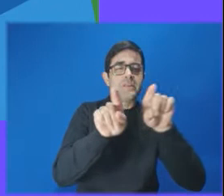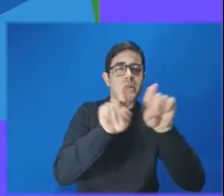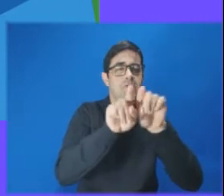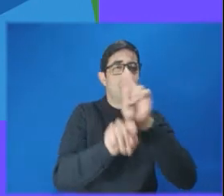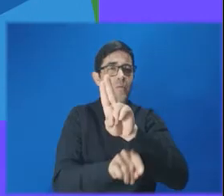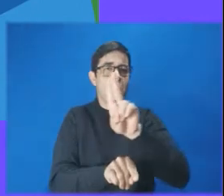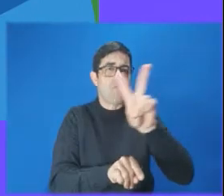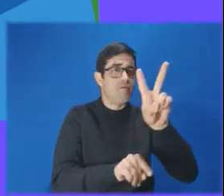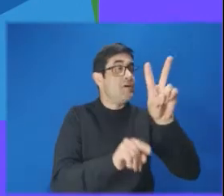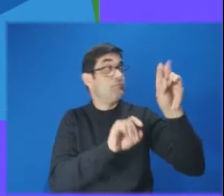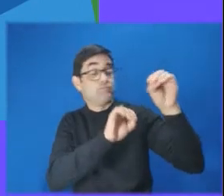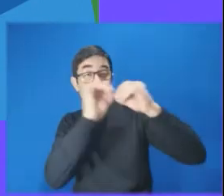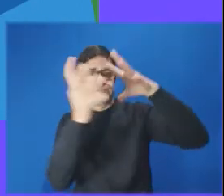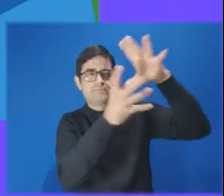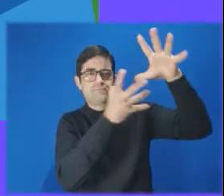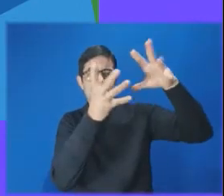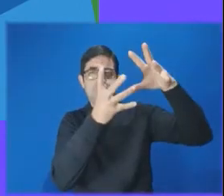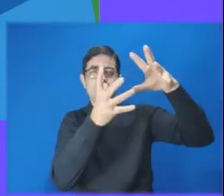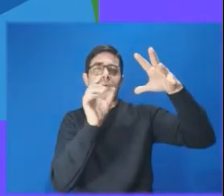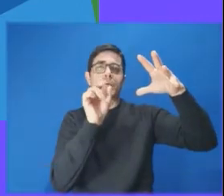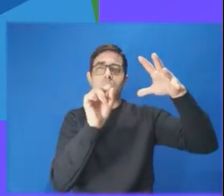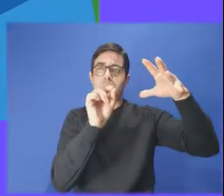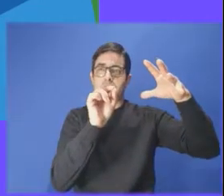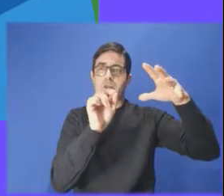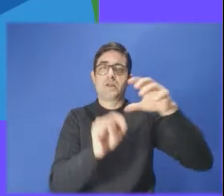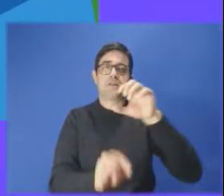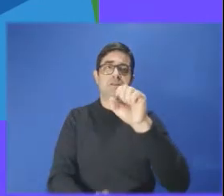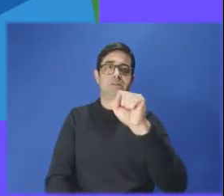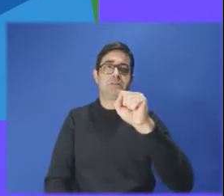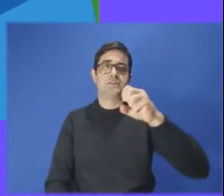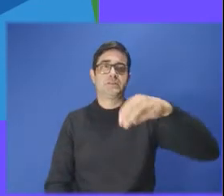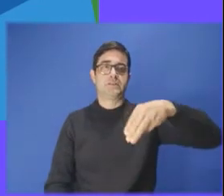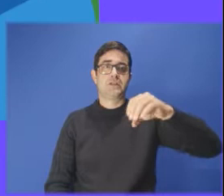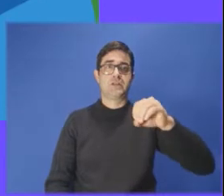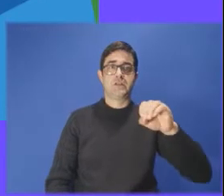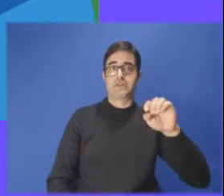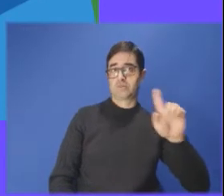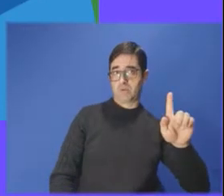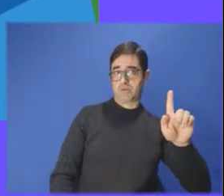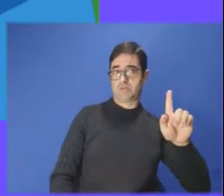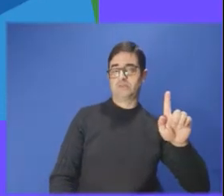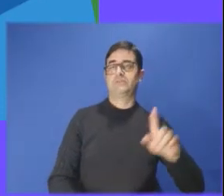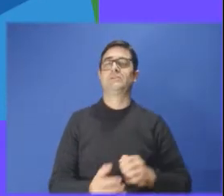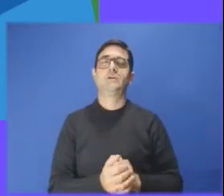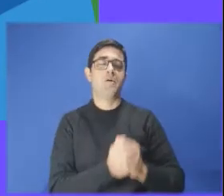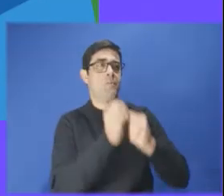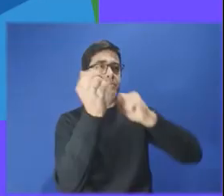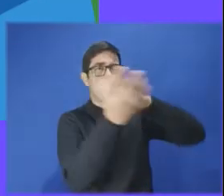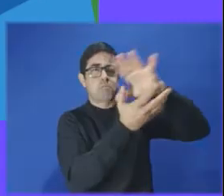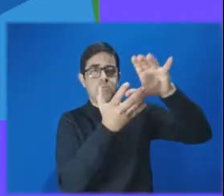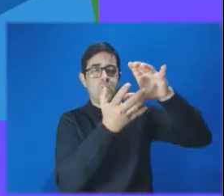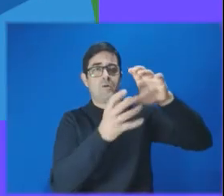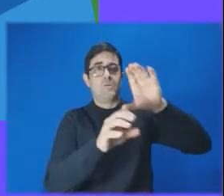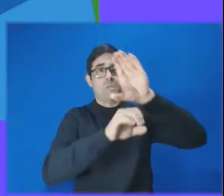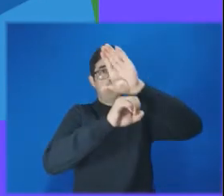de radiação UV e formam esse nevoeiro, que também é chamado de smog fotoquímico, névoa fotoquímica.